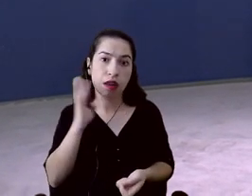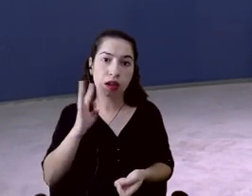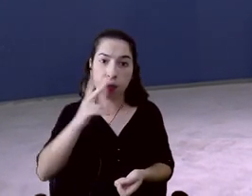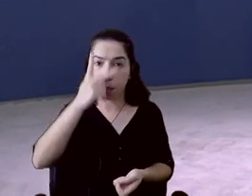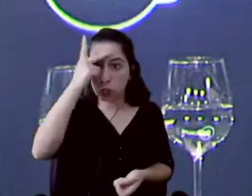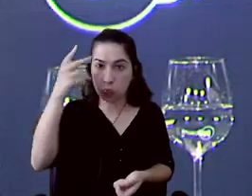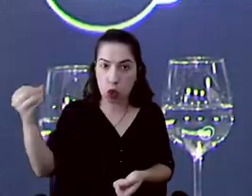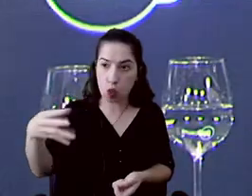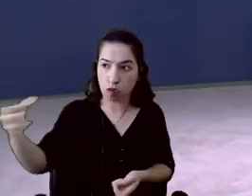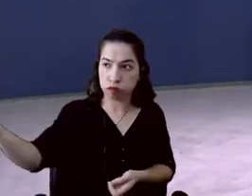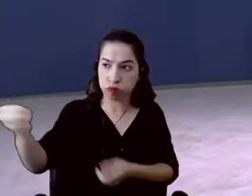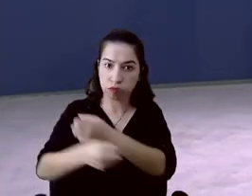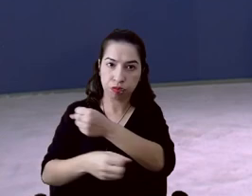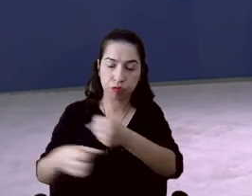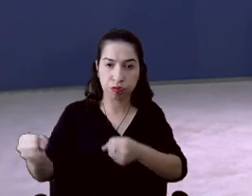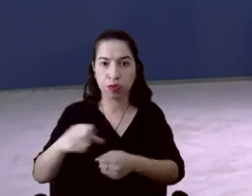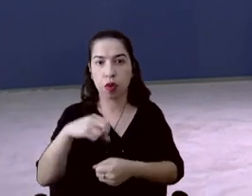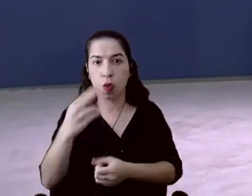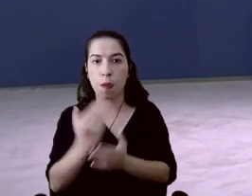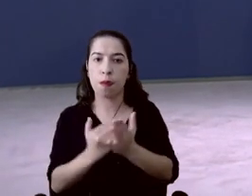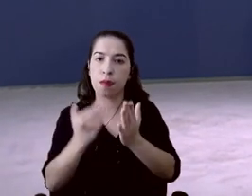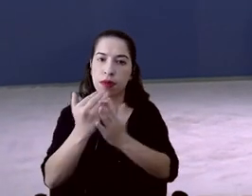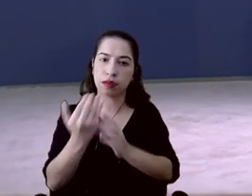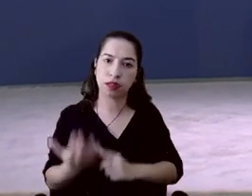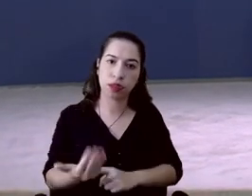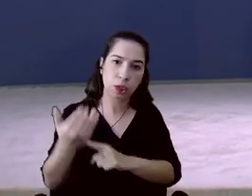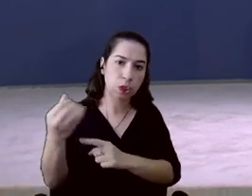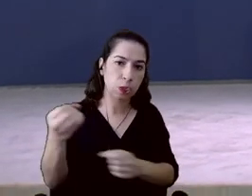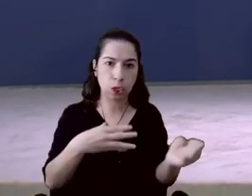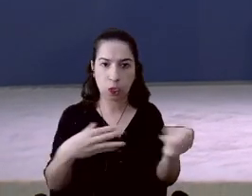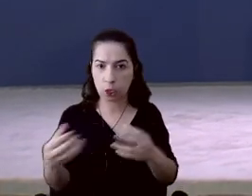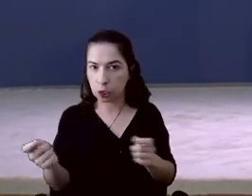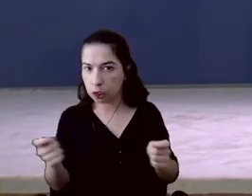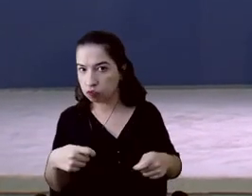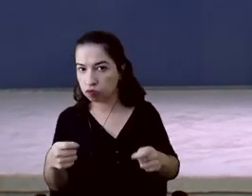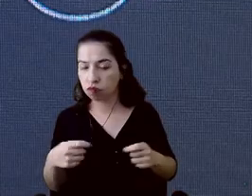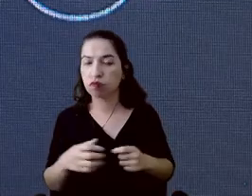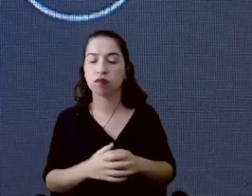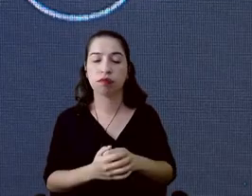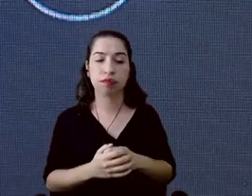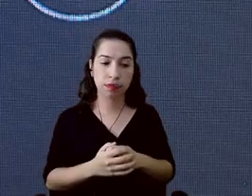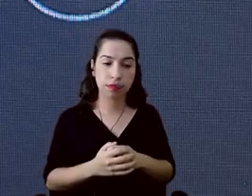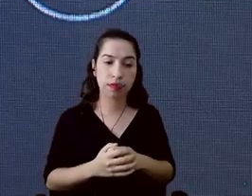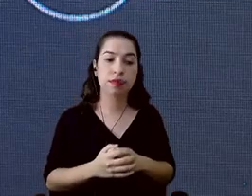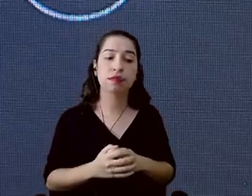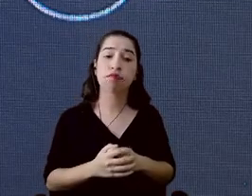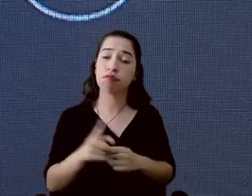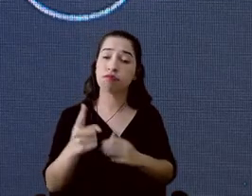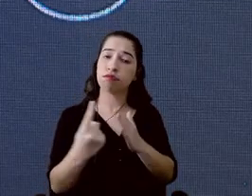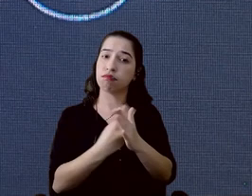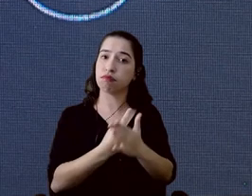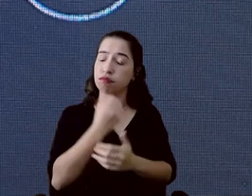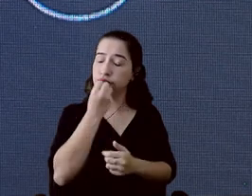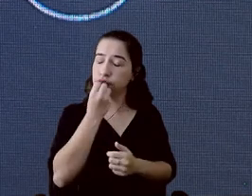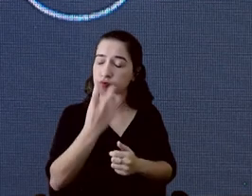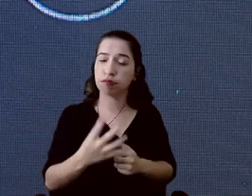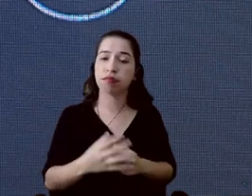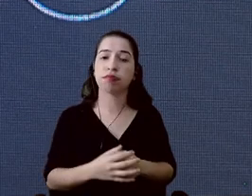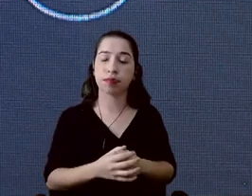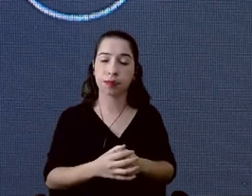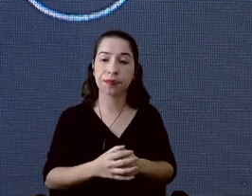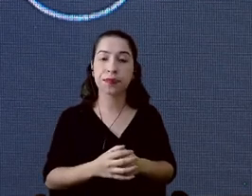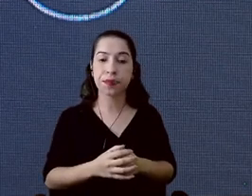agregarem tecnologias novas no negócio de vocês eu acho que é um excelente pergunta mas começando pelo